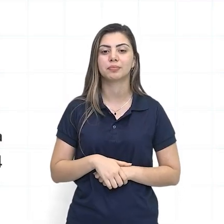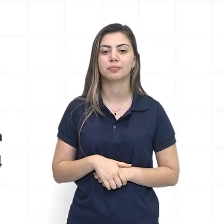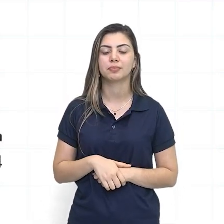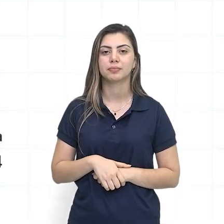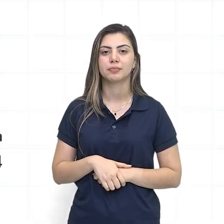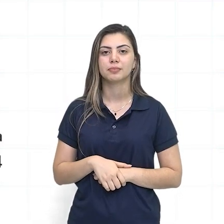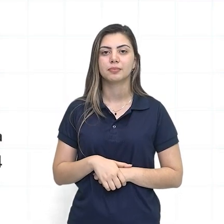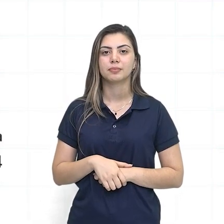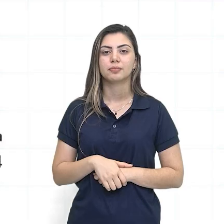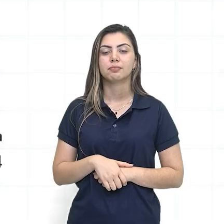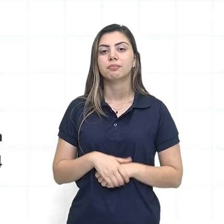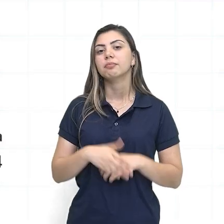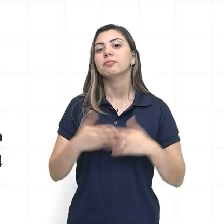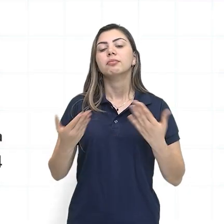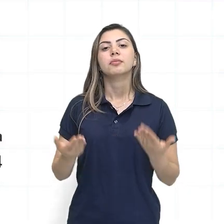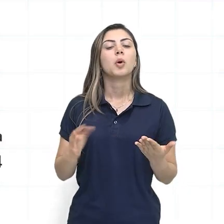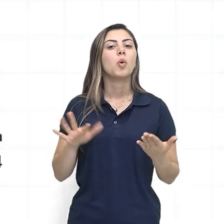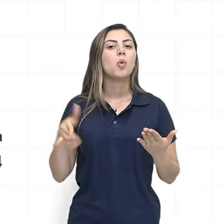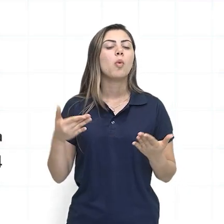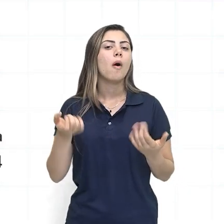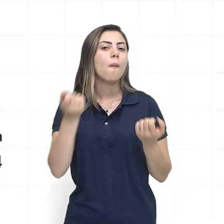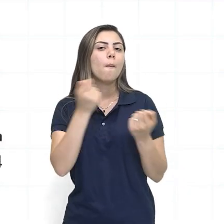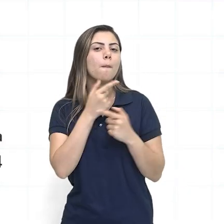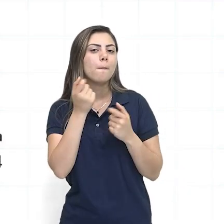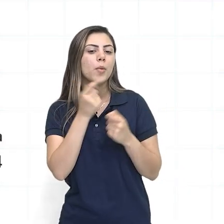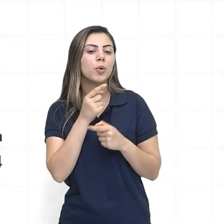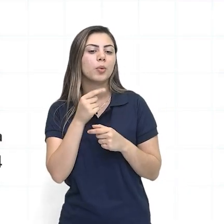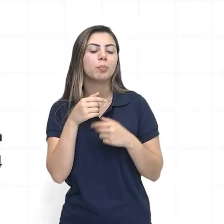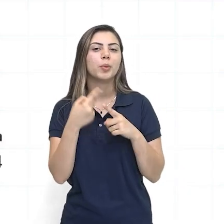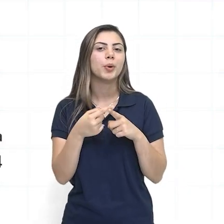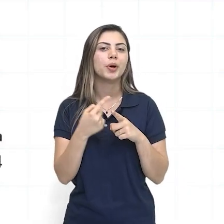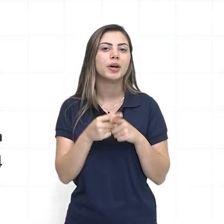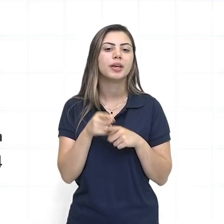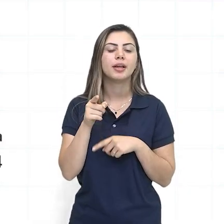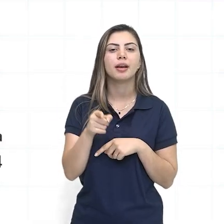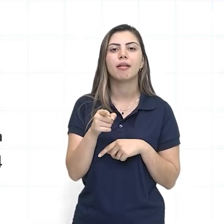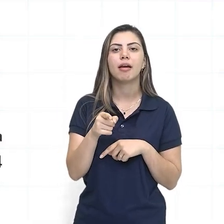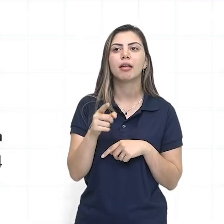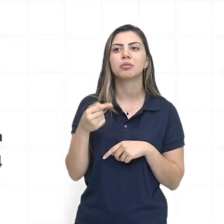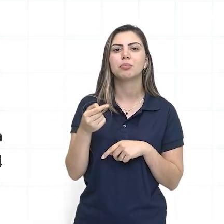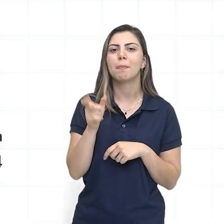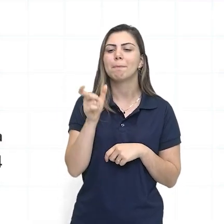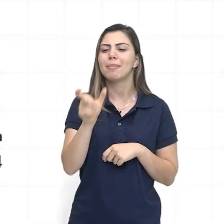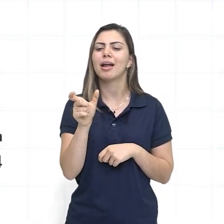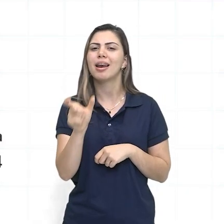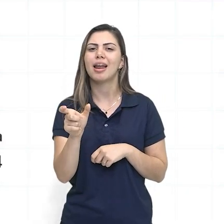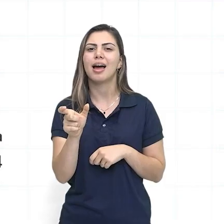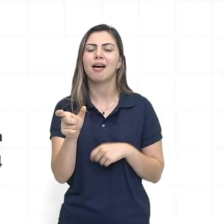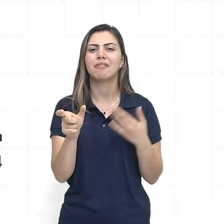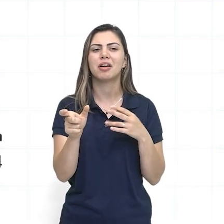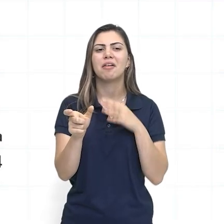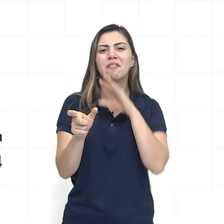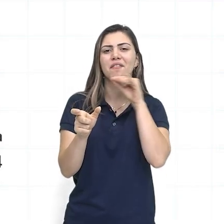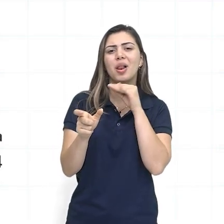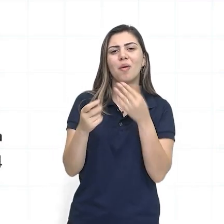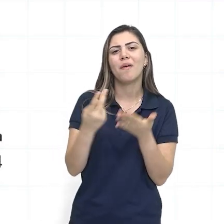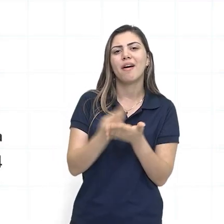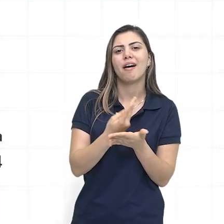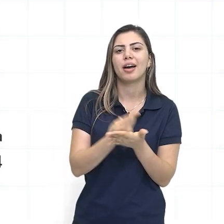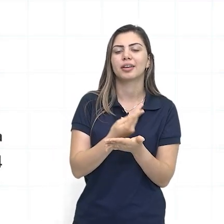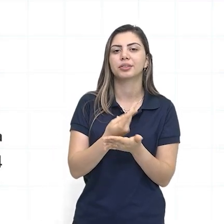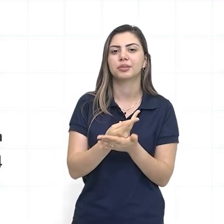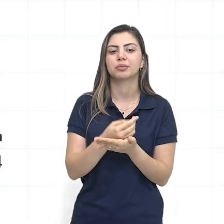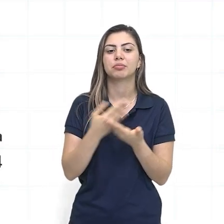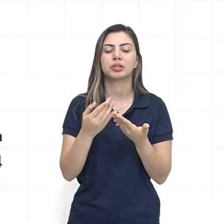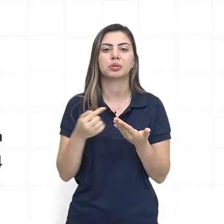Então, qual é o efeito de humor dessa piada? Ele é causado pela quebra de expectativa, né? Então, esperava-se